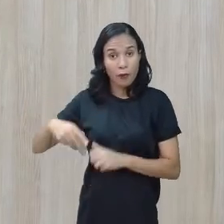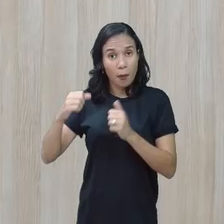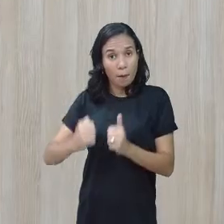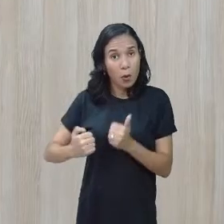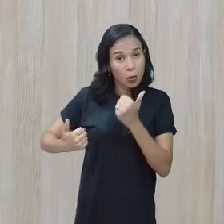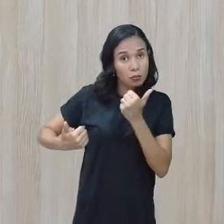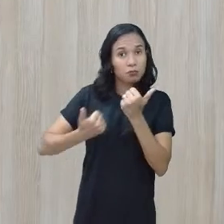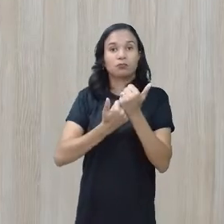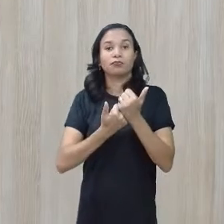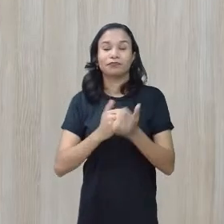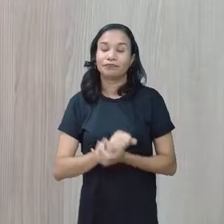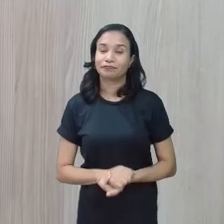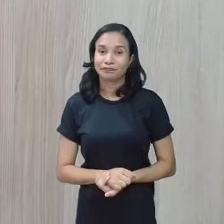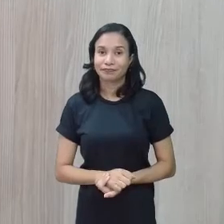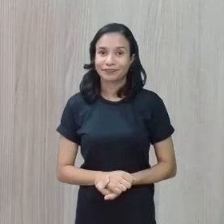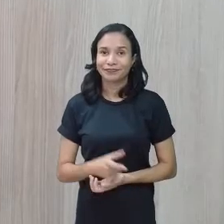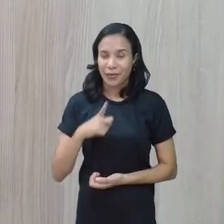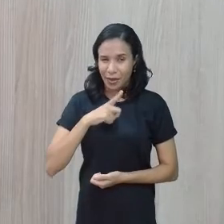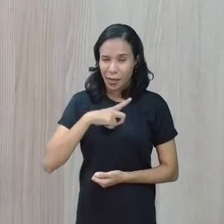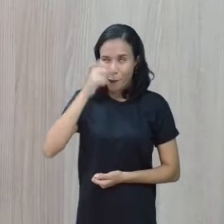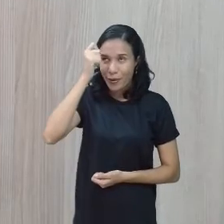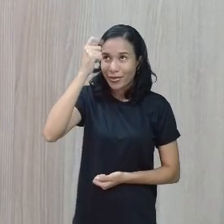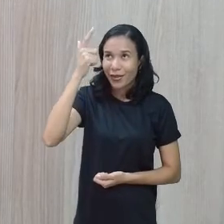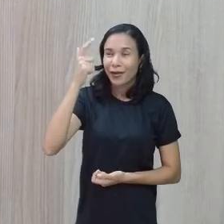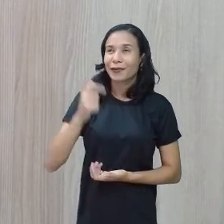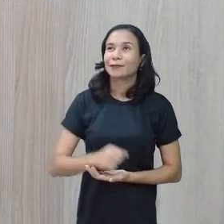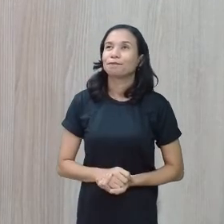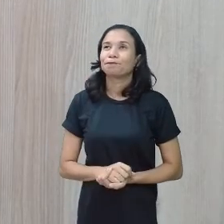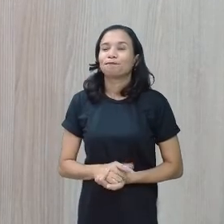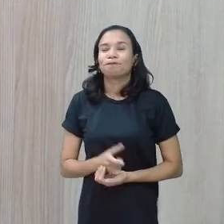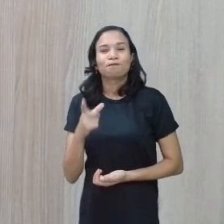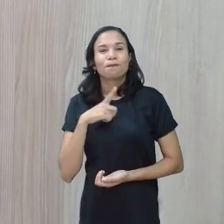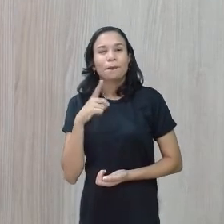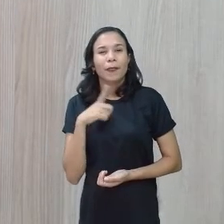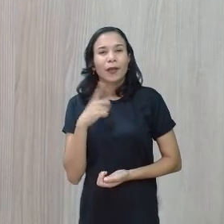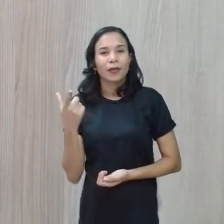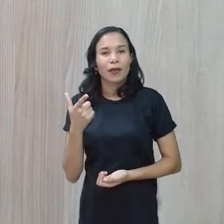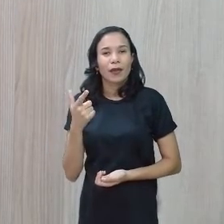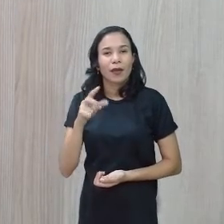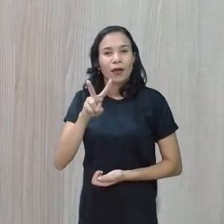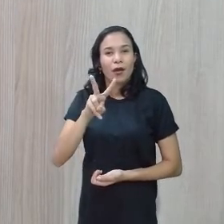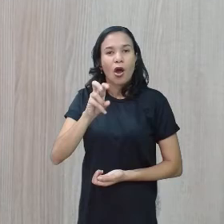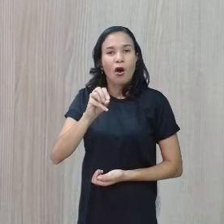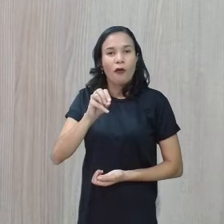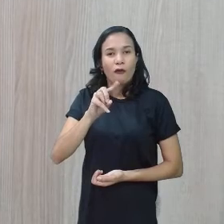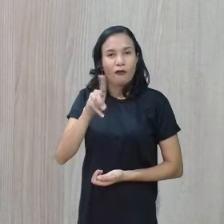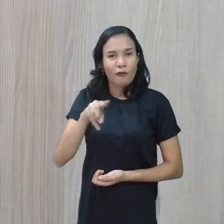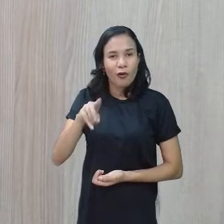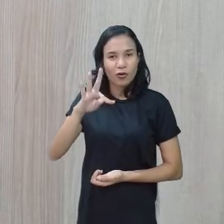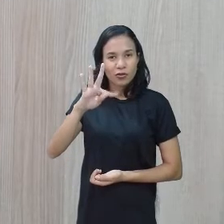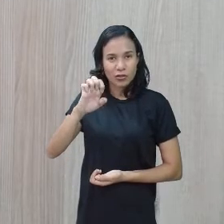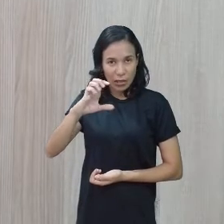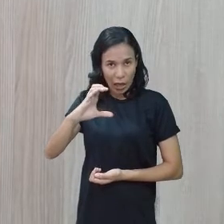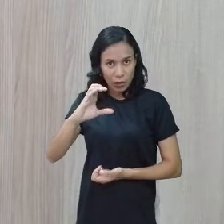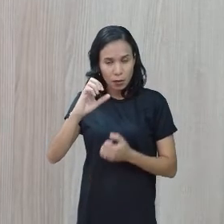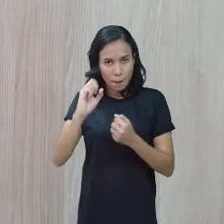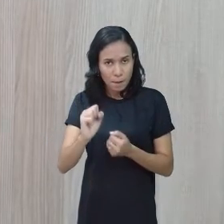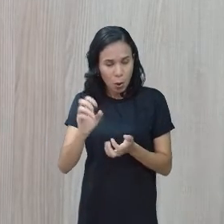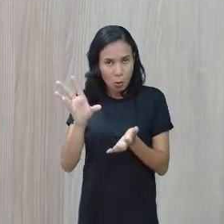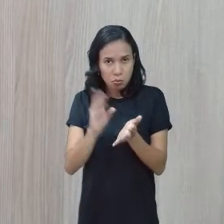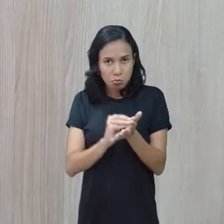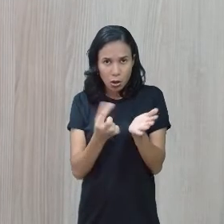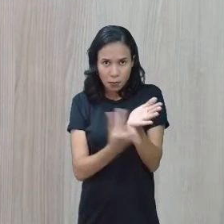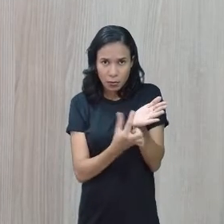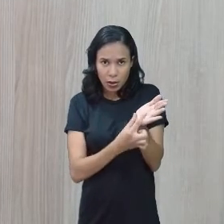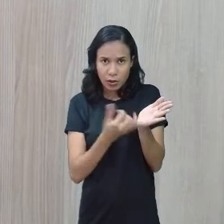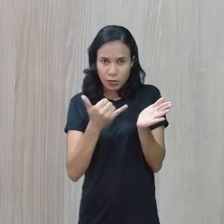estar socializando. Você tem uma ideia, Ivânia, a gente tem o Voz Técnico que você pode instalar no celular para poder fazer, mas eu vou dizer uma